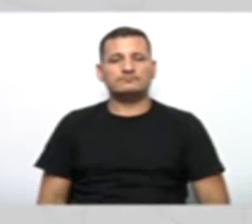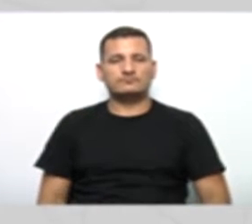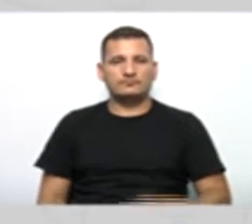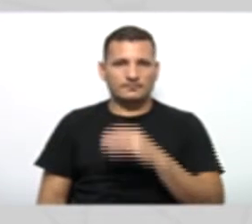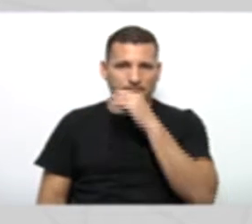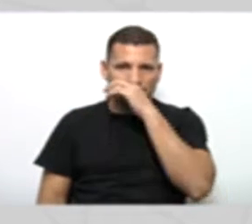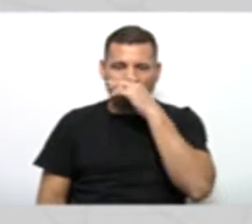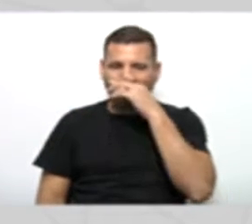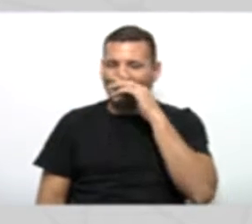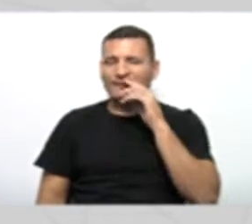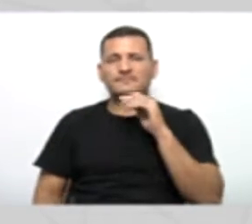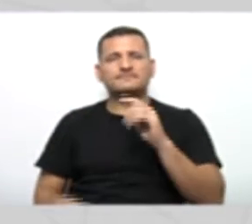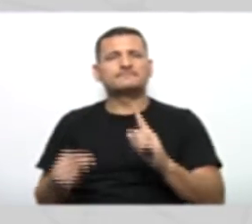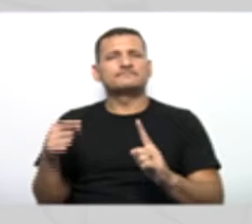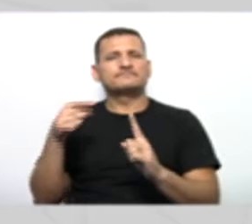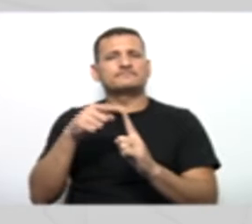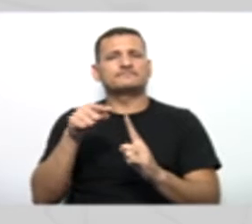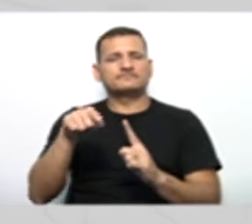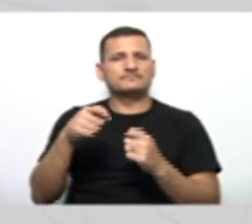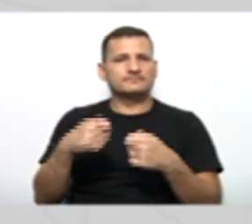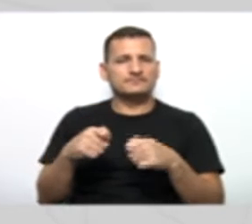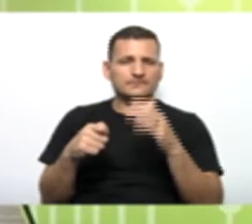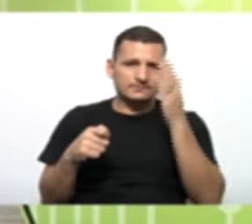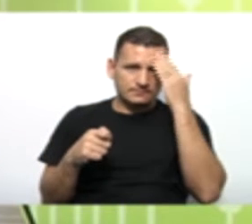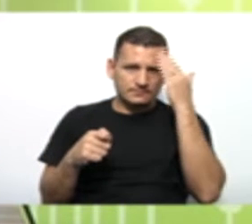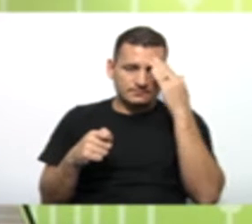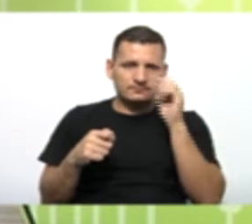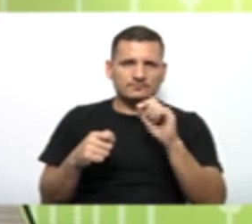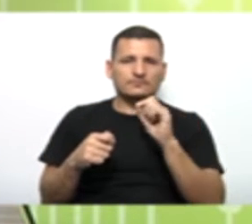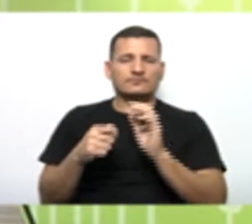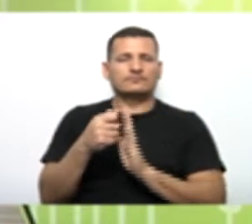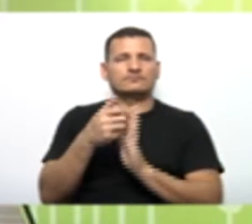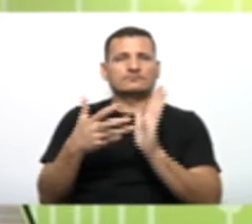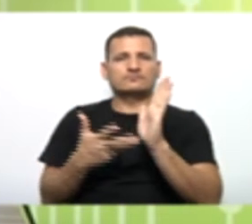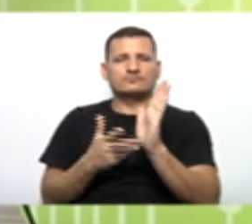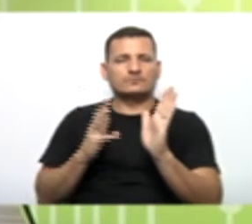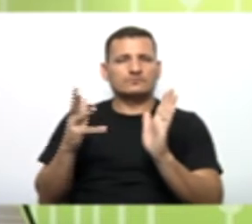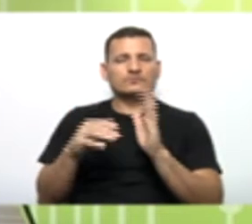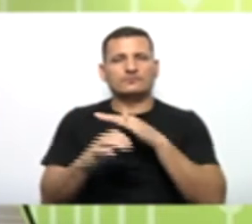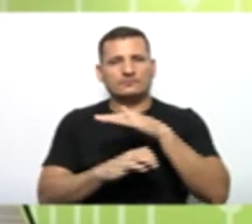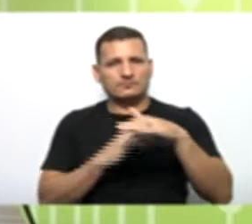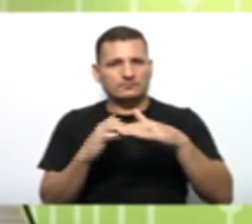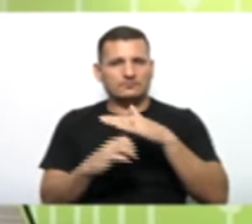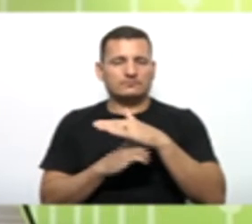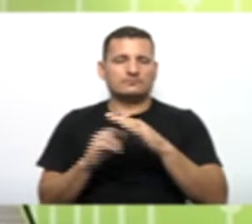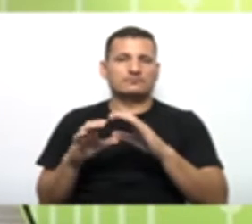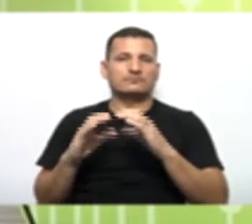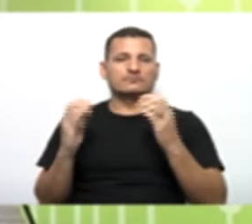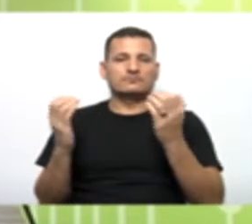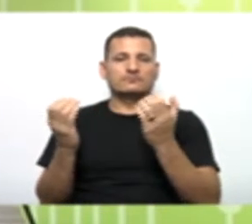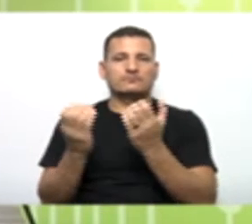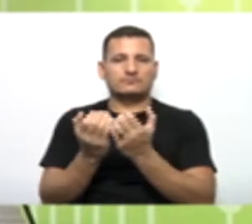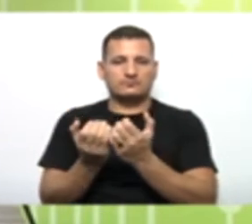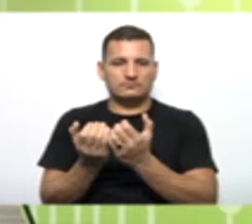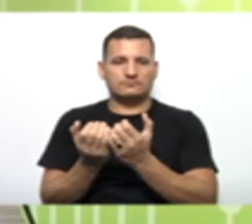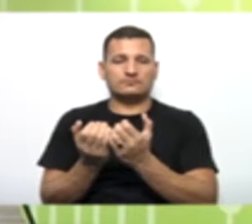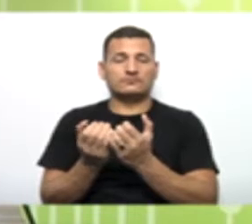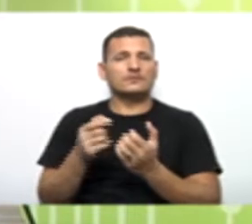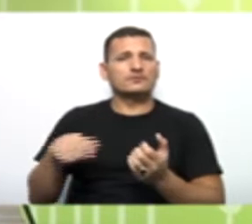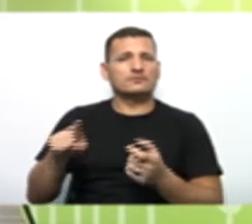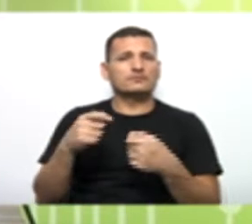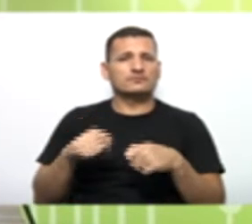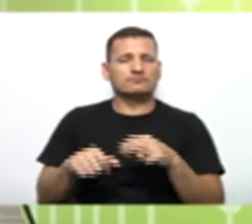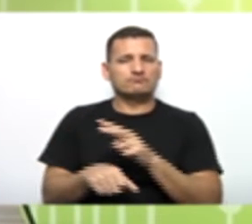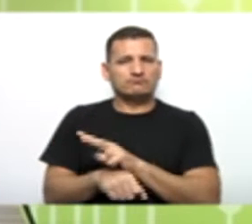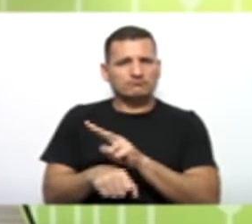Então, esses indicadores eles têm que medir todos esses aspectos da empresa e da comunidade. E eles devem